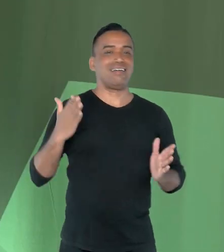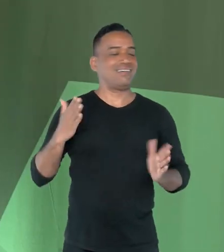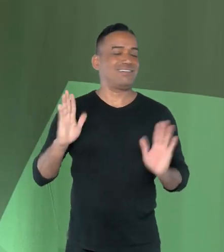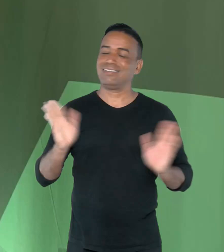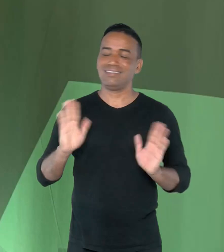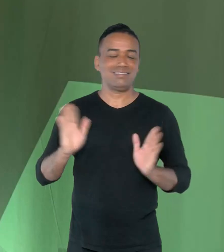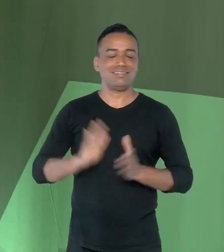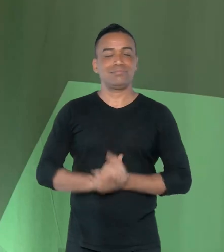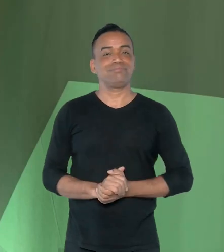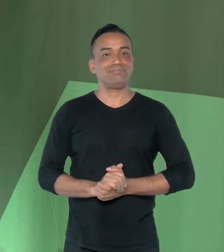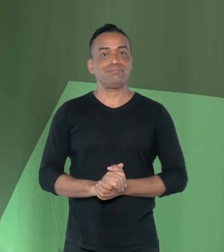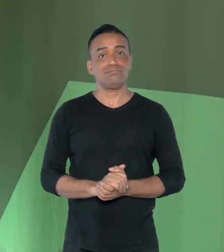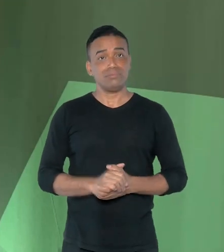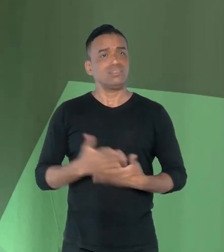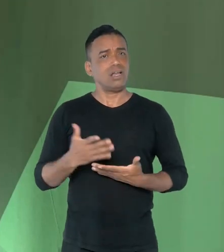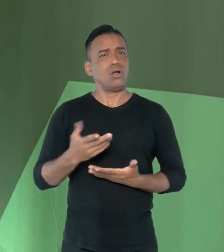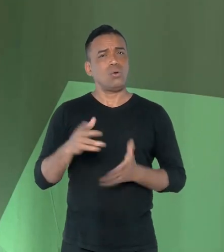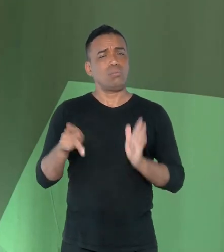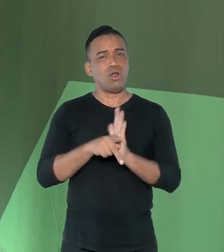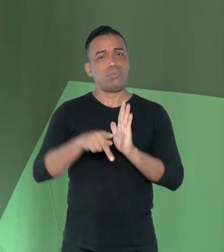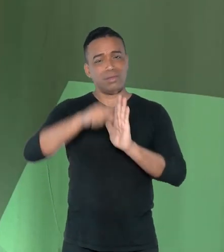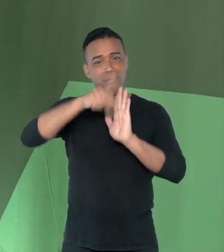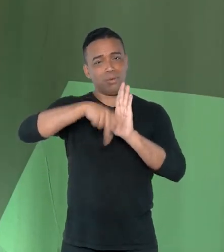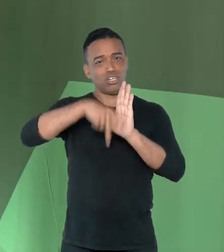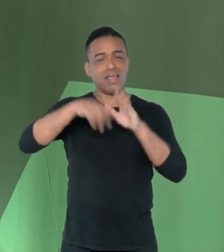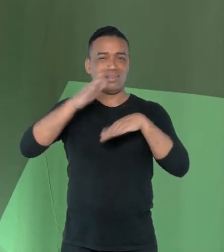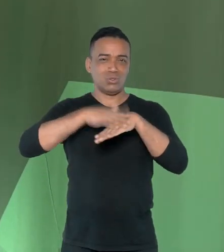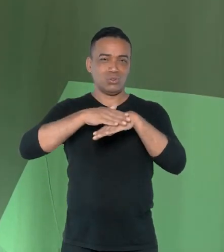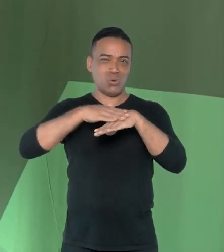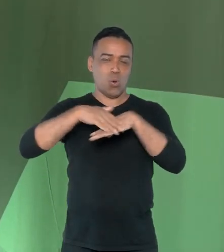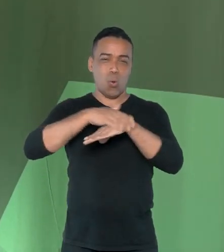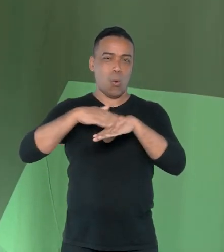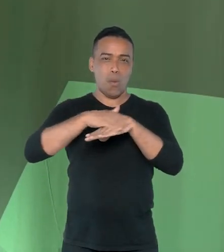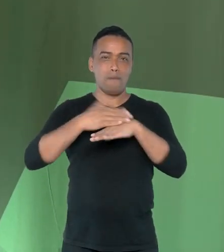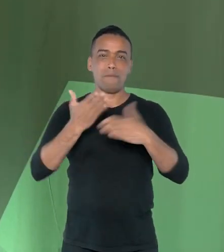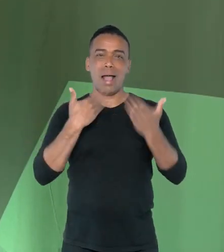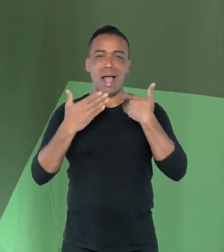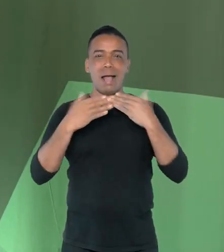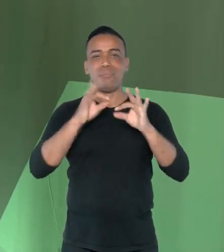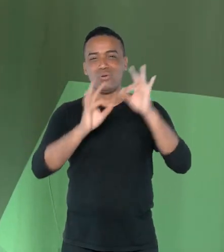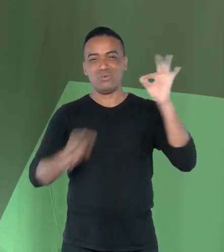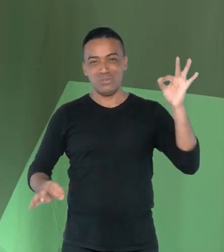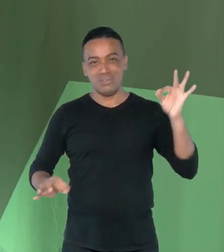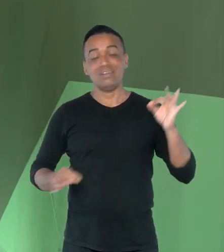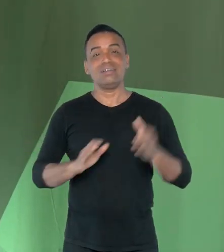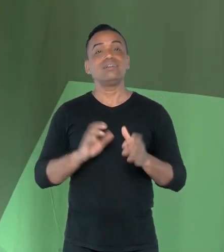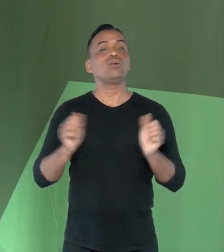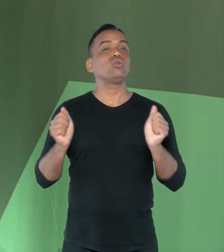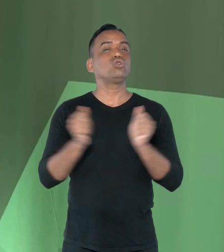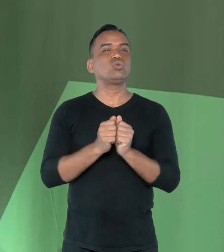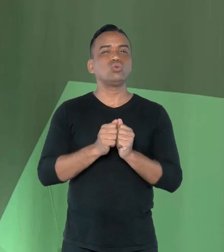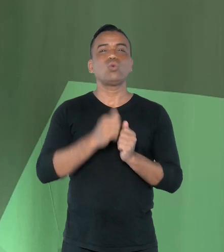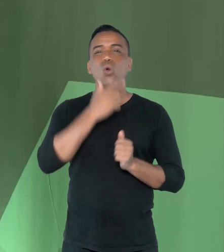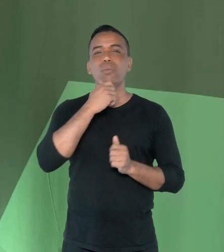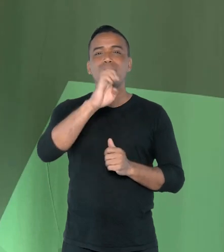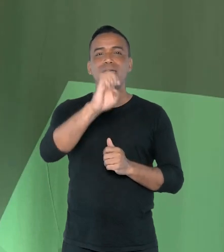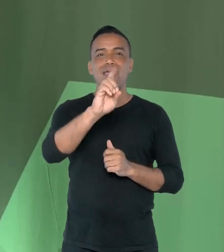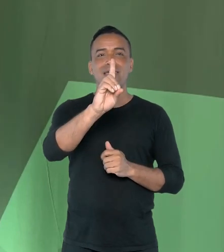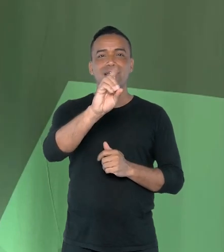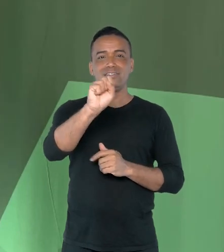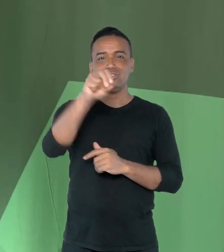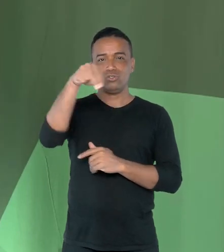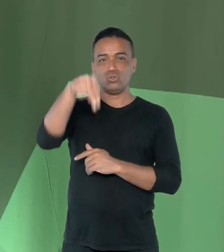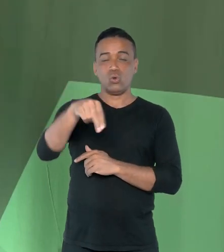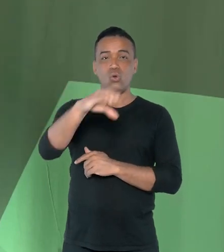deve estar aqui no canal do Sempre um Papo no YouTube, a gente teve uma conversa com o Edson Caiapó, que